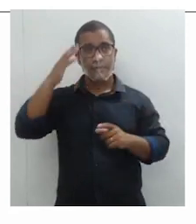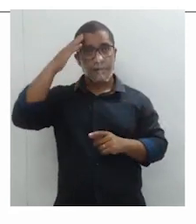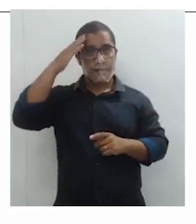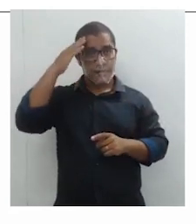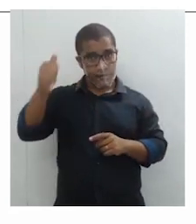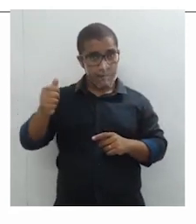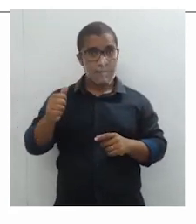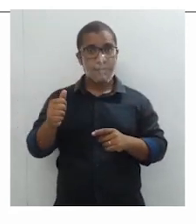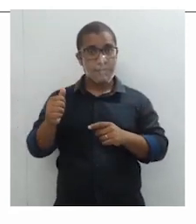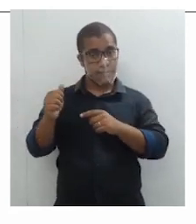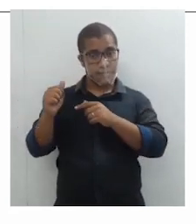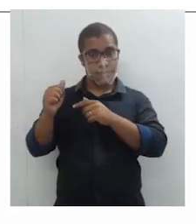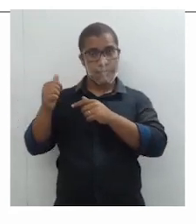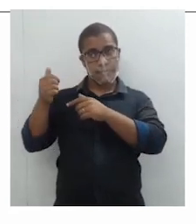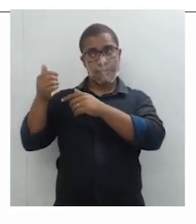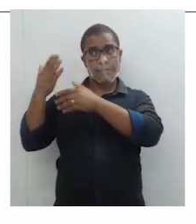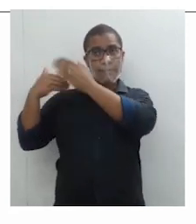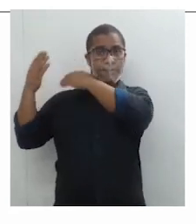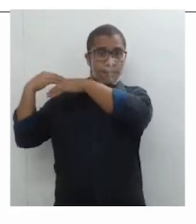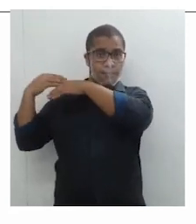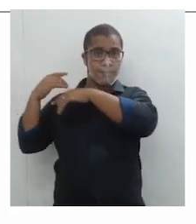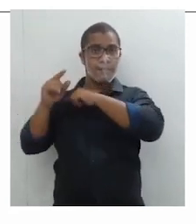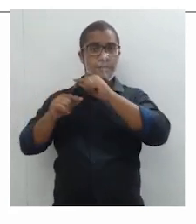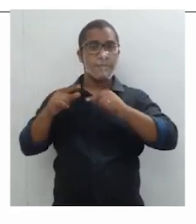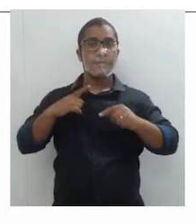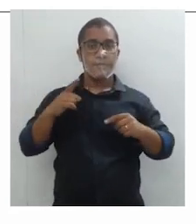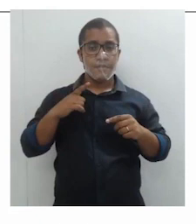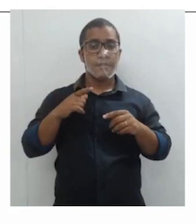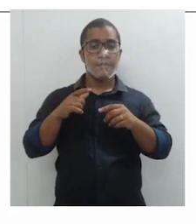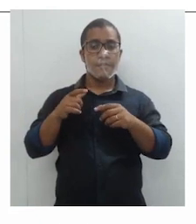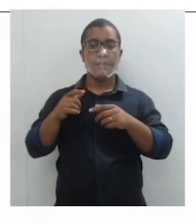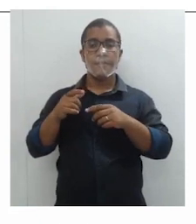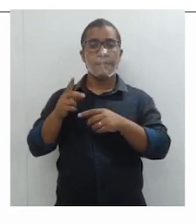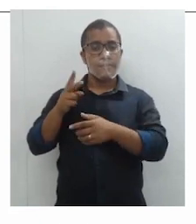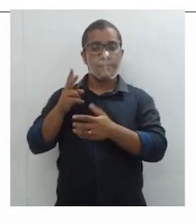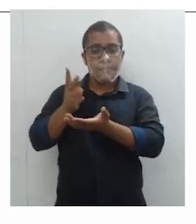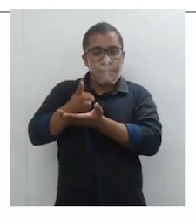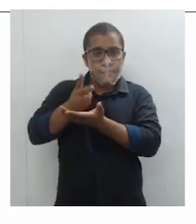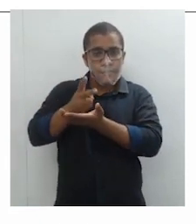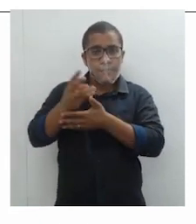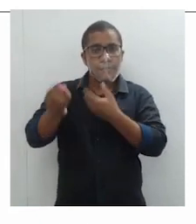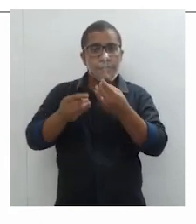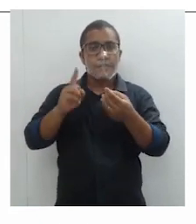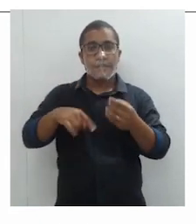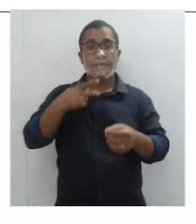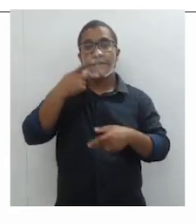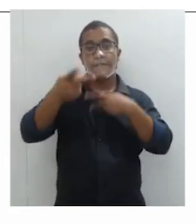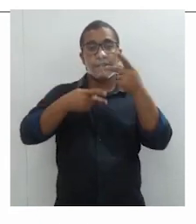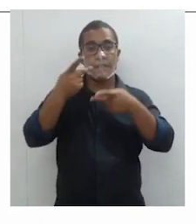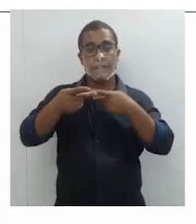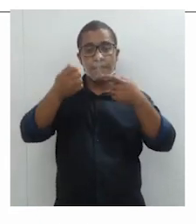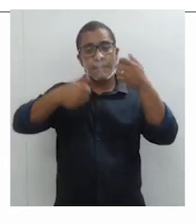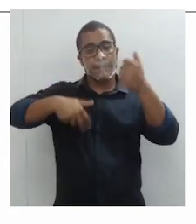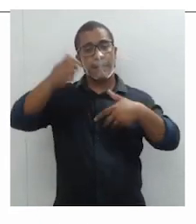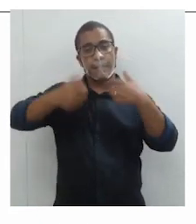a sabedoria dos antepassados é preservada através da oralidade olha aí que eu falei a questão oral